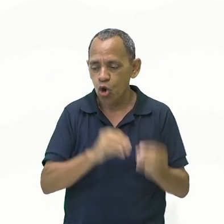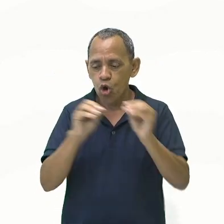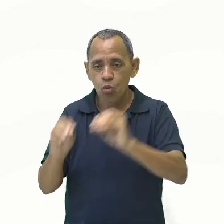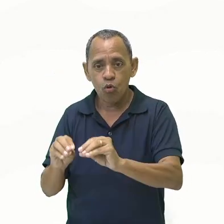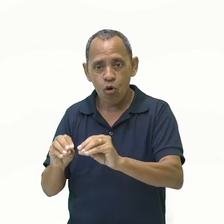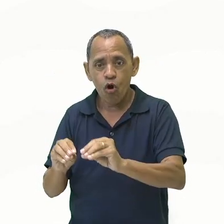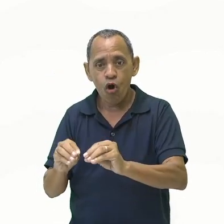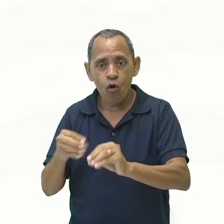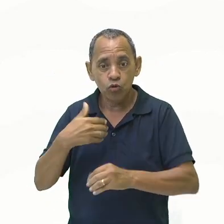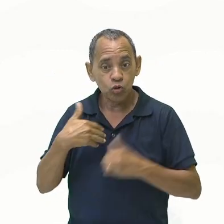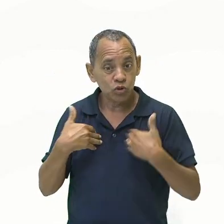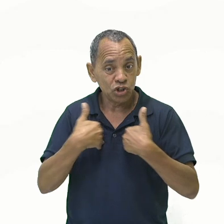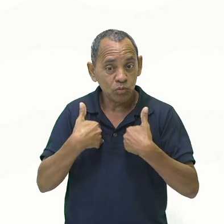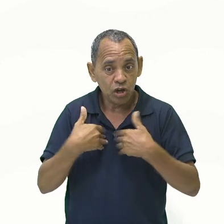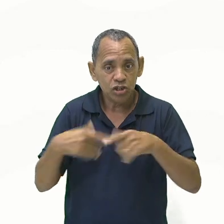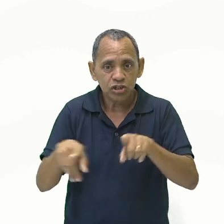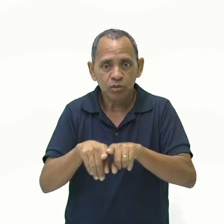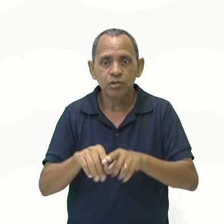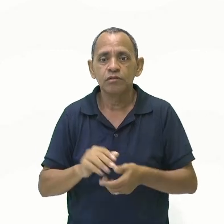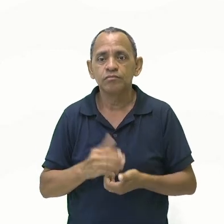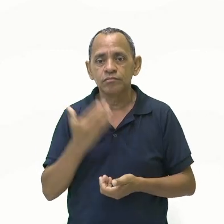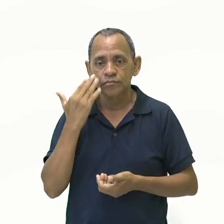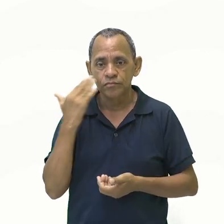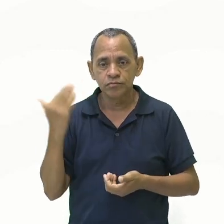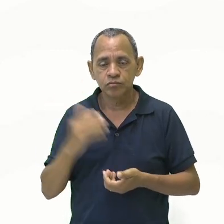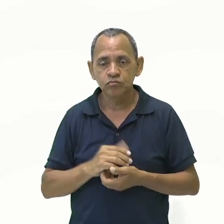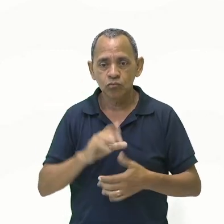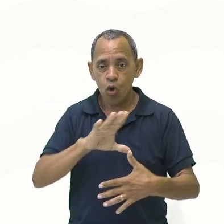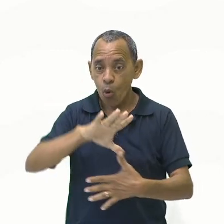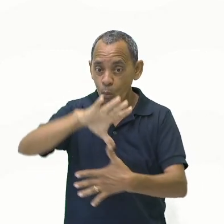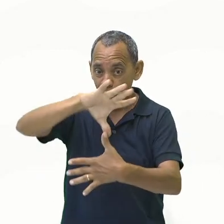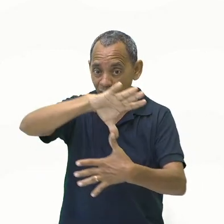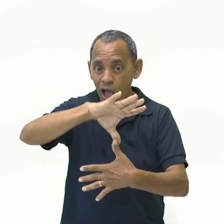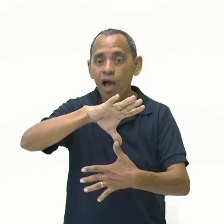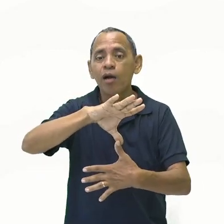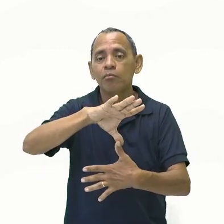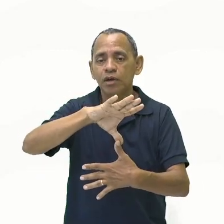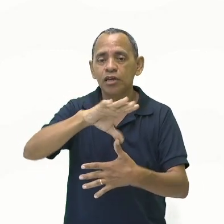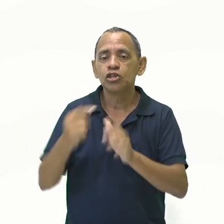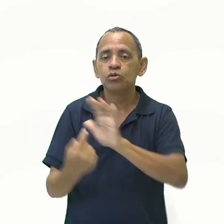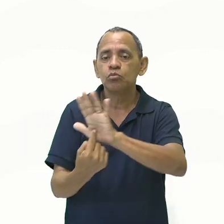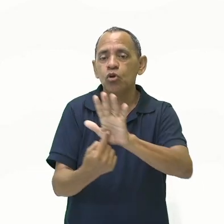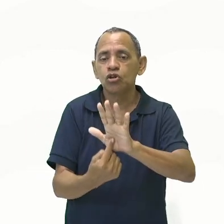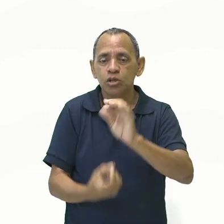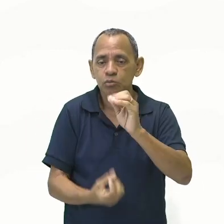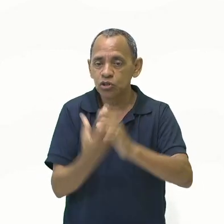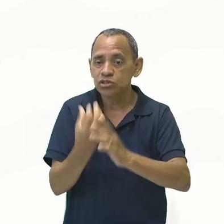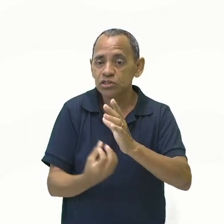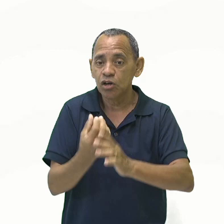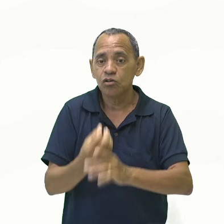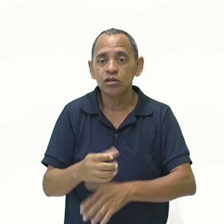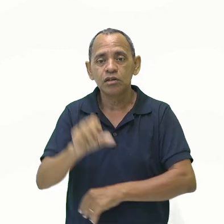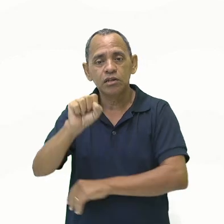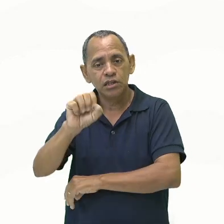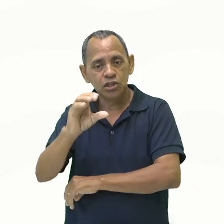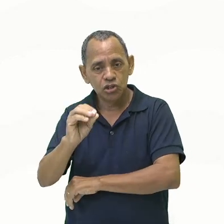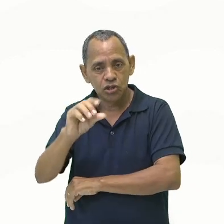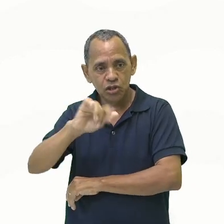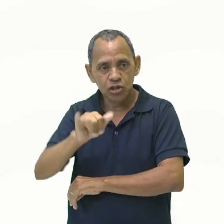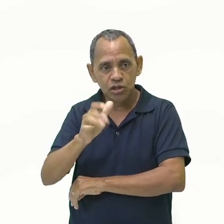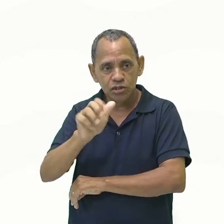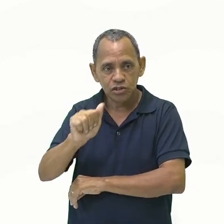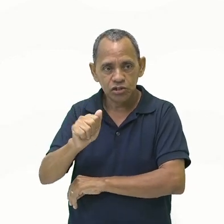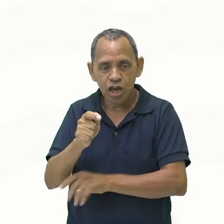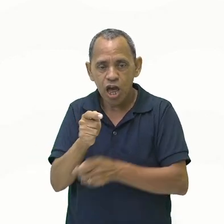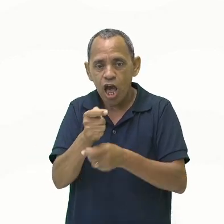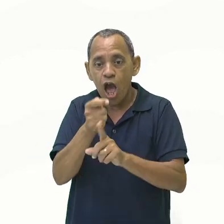Brasil, do centro-oeste brasileiro, exatamente essa área do Cerrado brasileiro, tem ali, né, que está em laranja na tela, tem essa característica de produzir